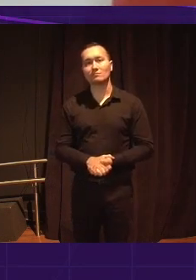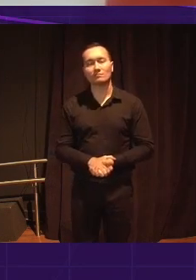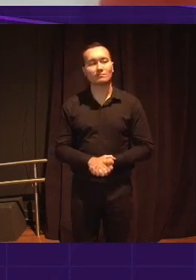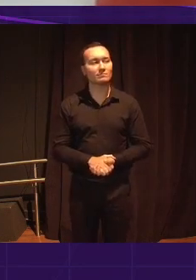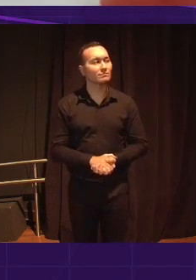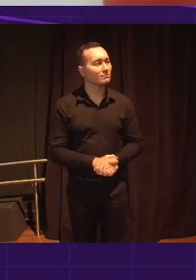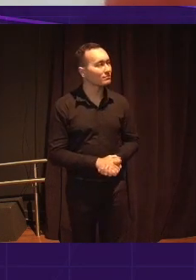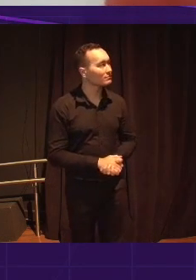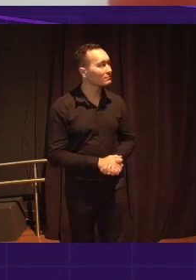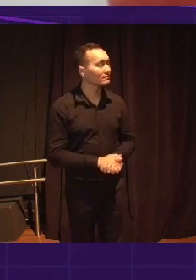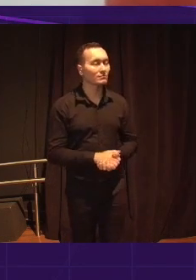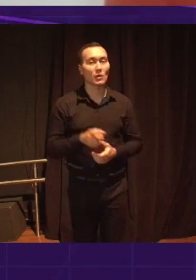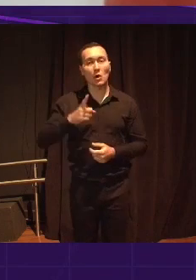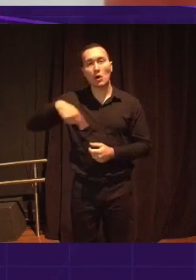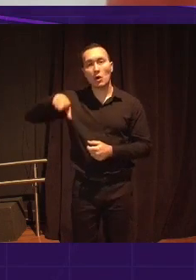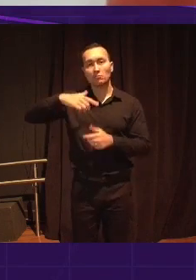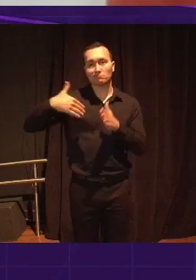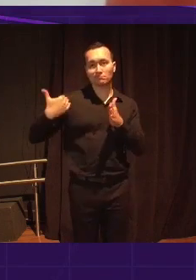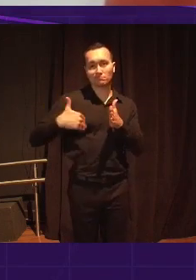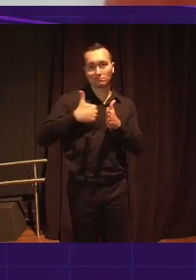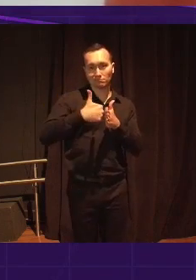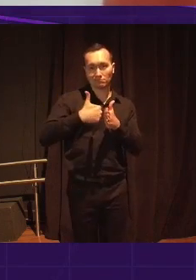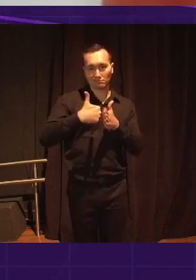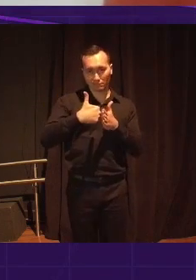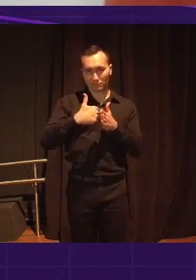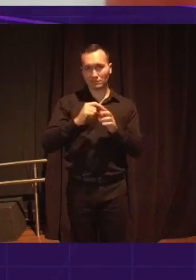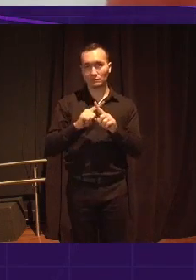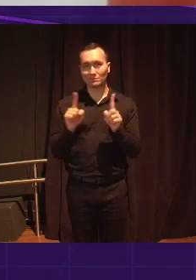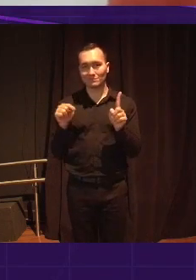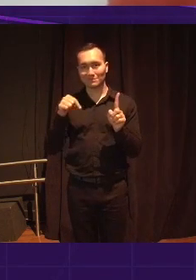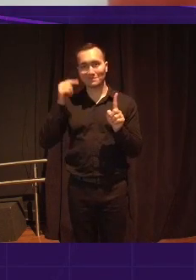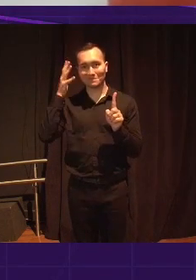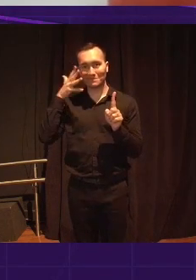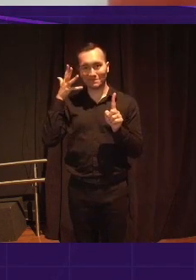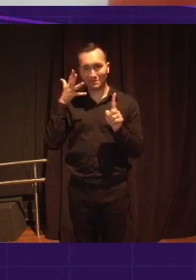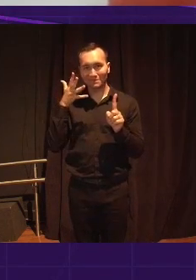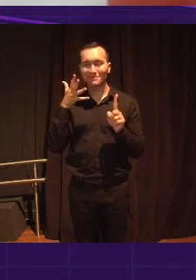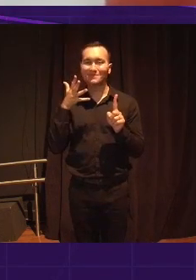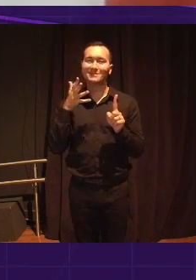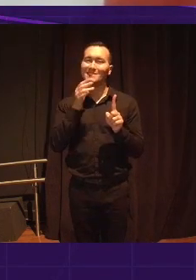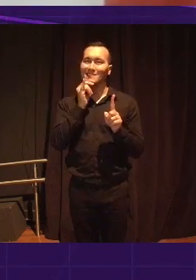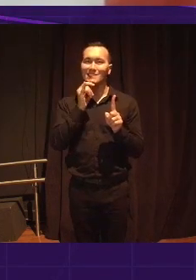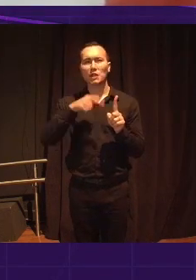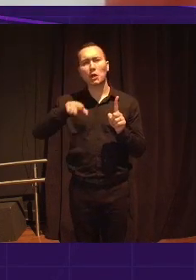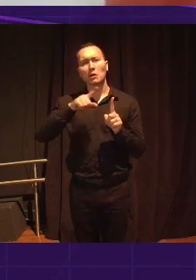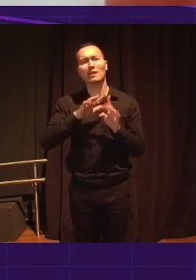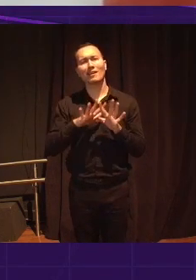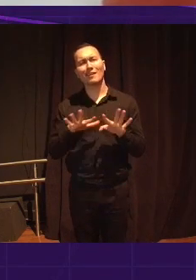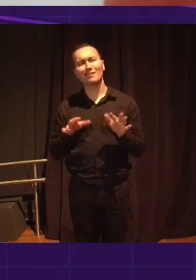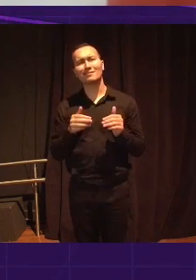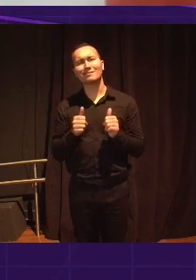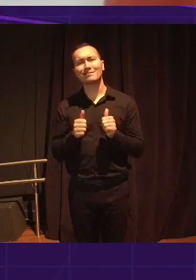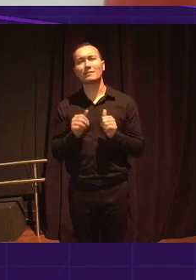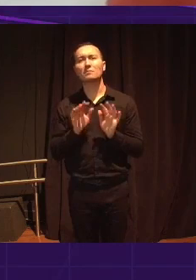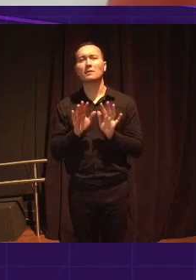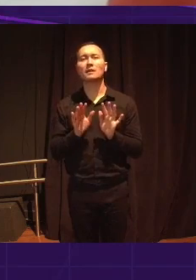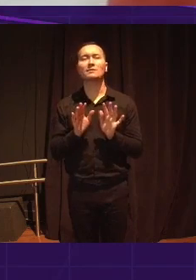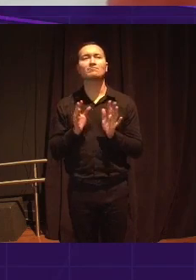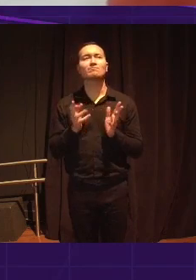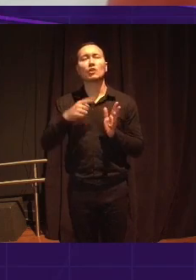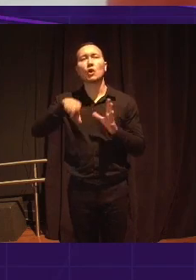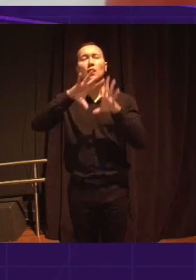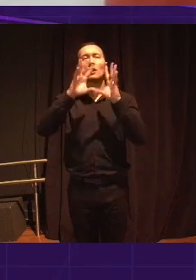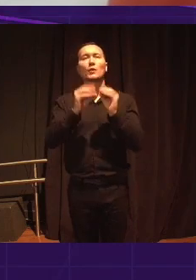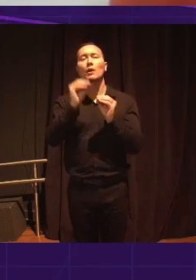Bom, e aqui para a gente encerrar, né, nossa palestra aí bem leve, no final das contas, o melhor da